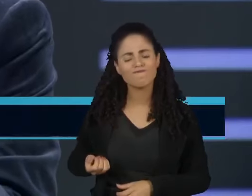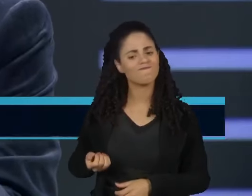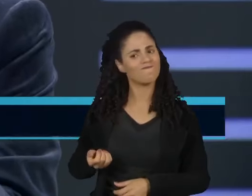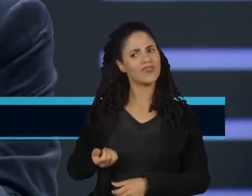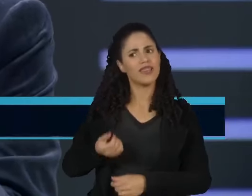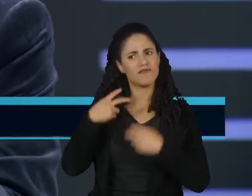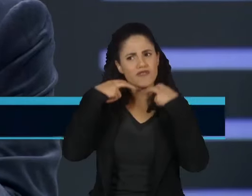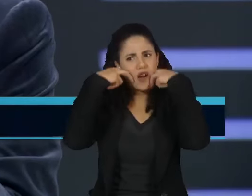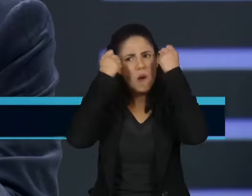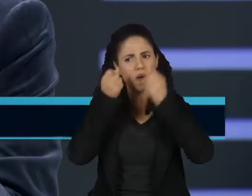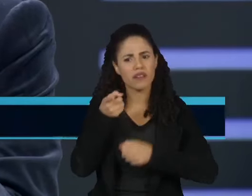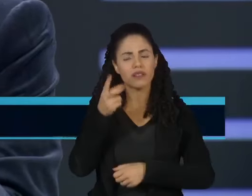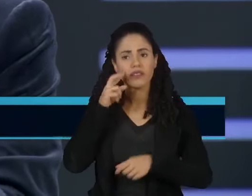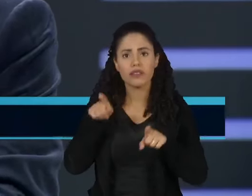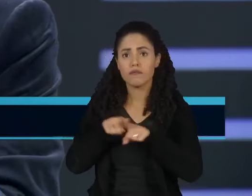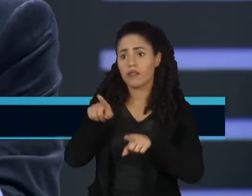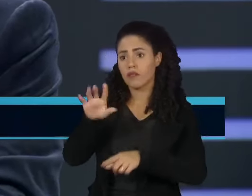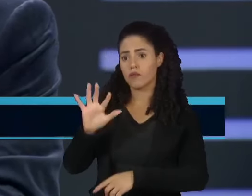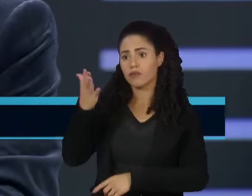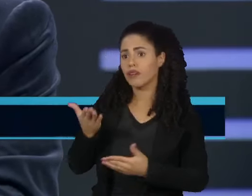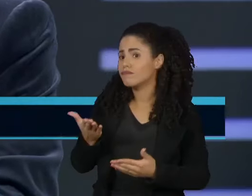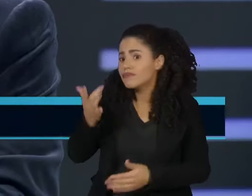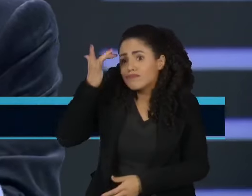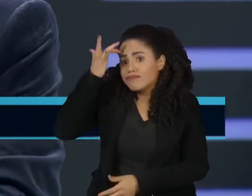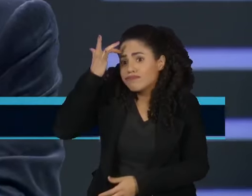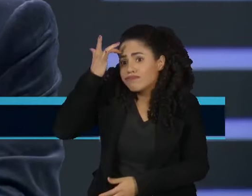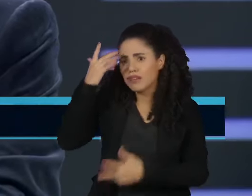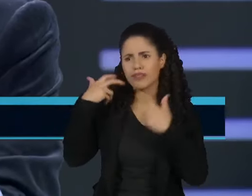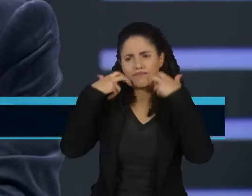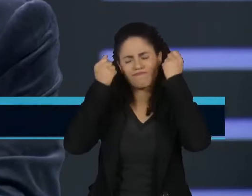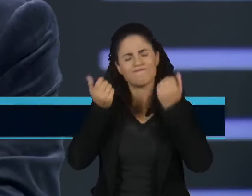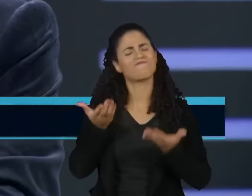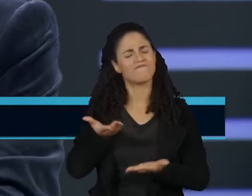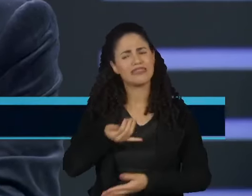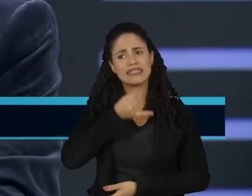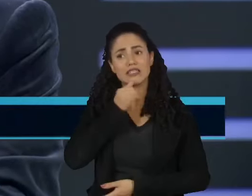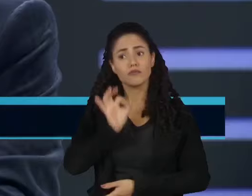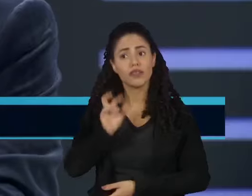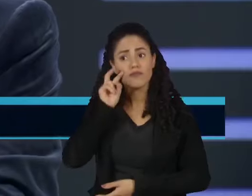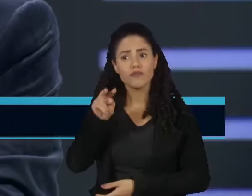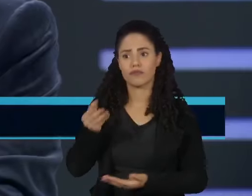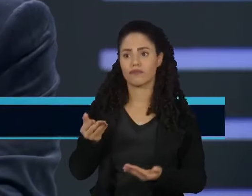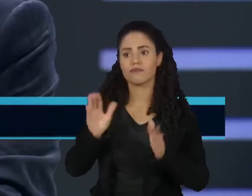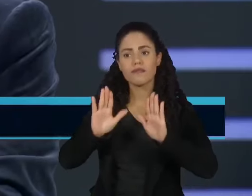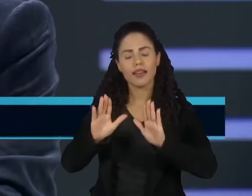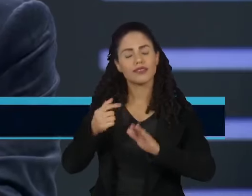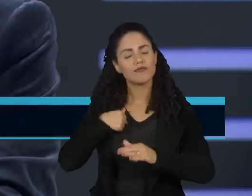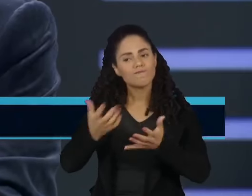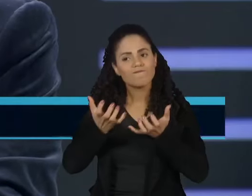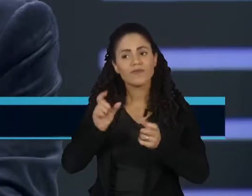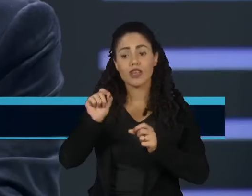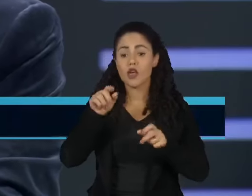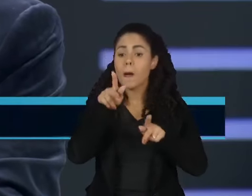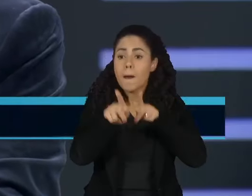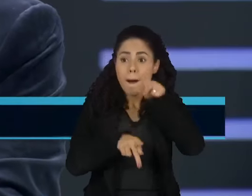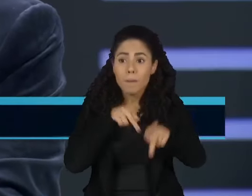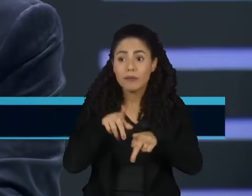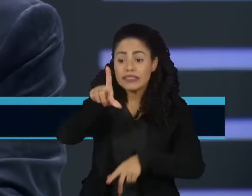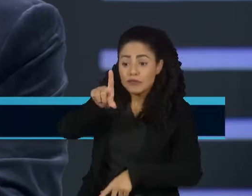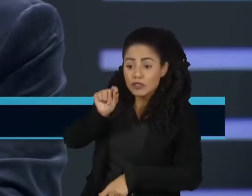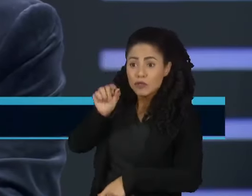de antigamente uma sessão disso. É ridículo, é lamentável, é triste, mas eu espero que a população